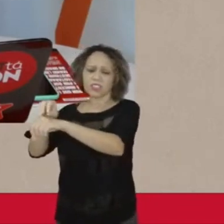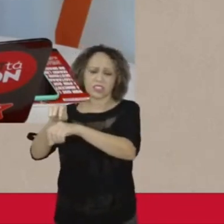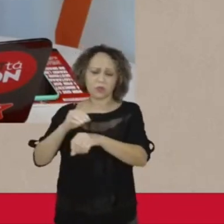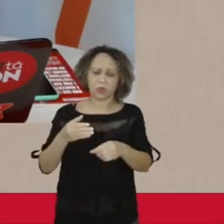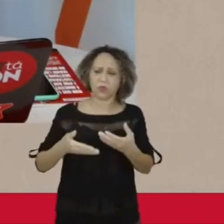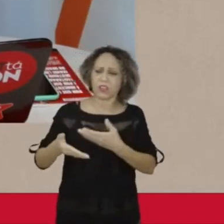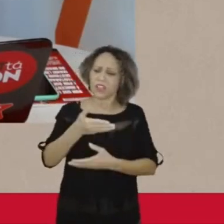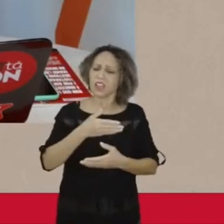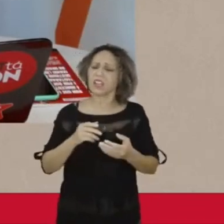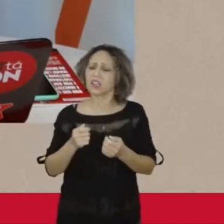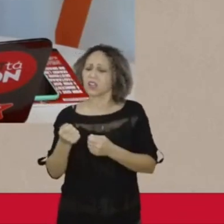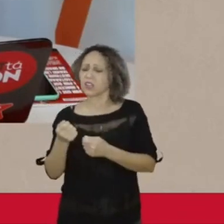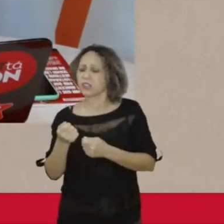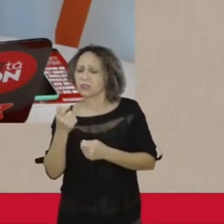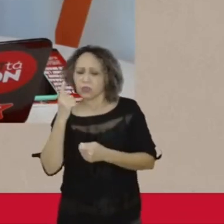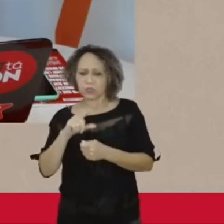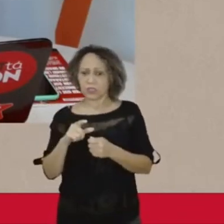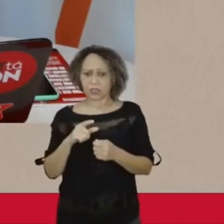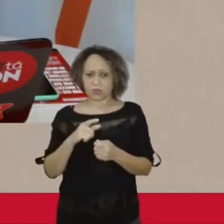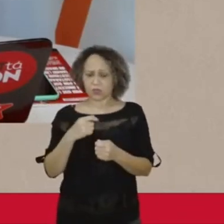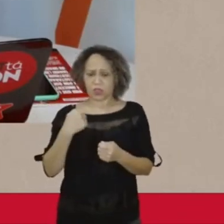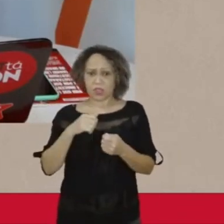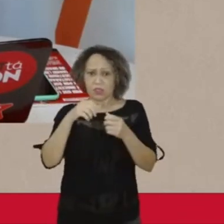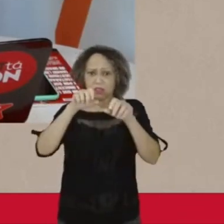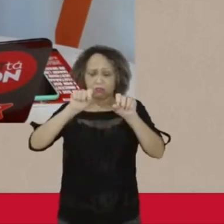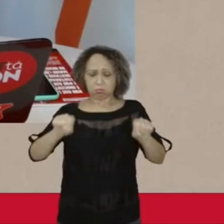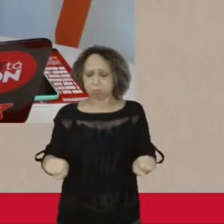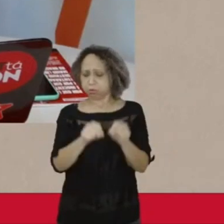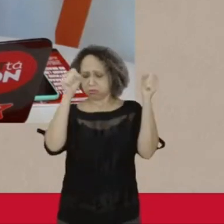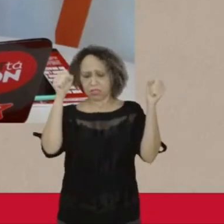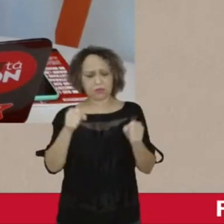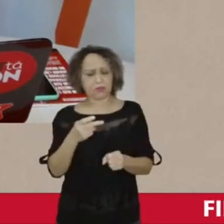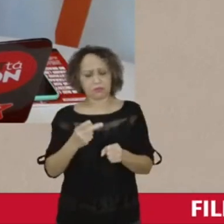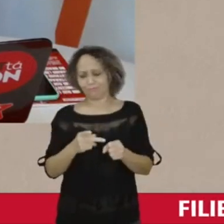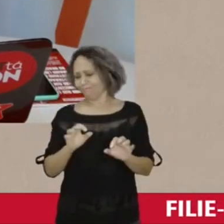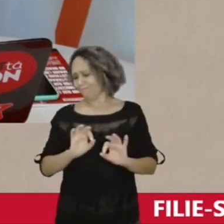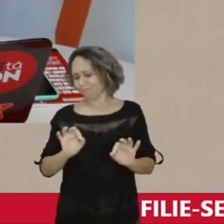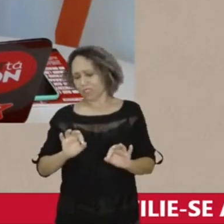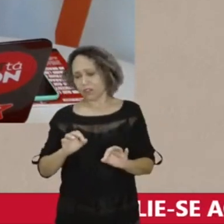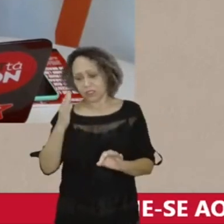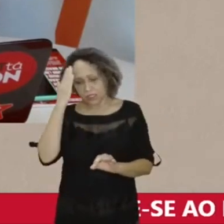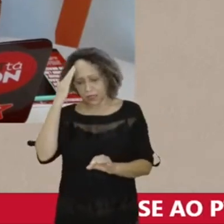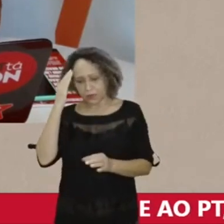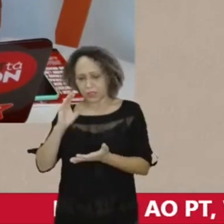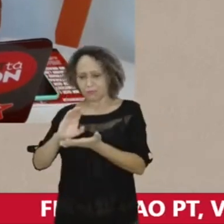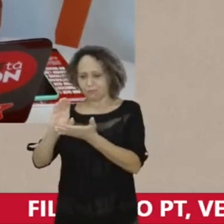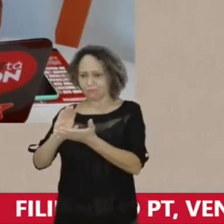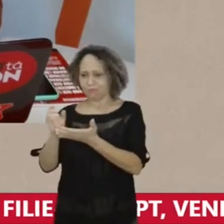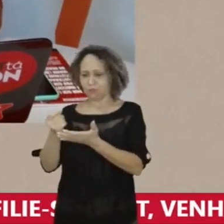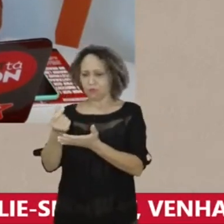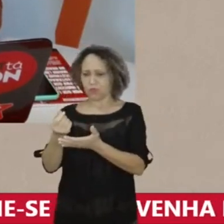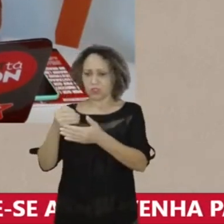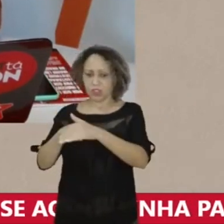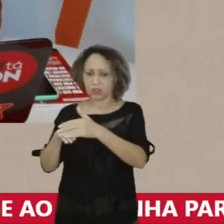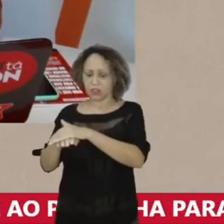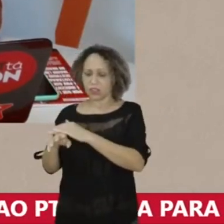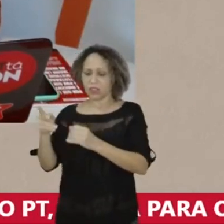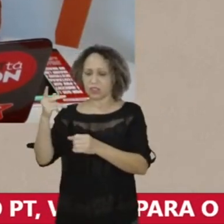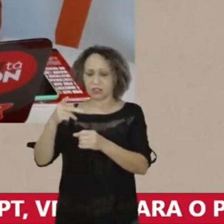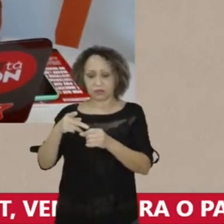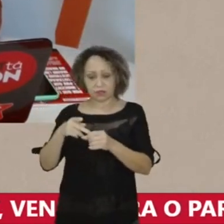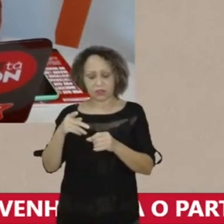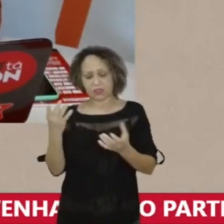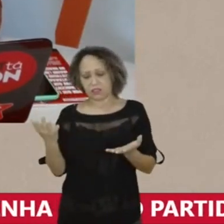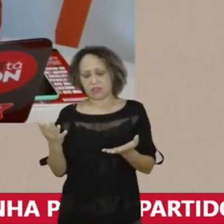uma rentabilidade, não é quebrando a empresa, muito pelo contrário. A gente olha que a geração de caixa na Petrobras nos governos do PT sempre foi positiva.